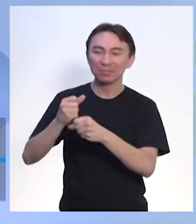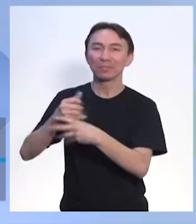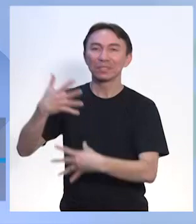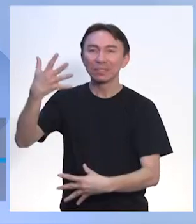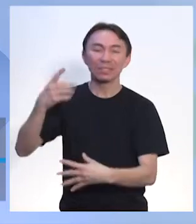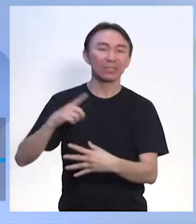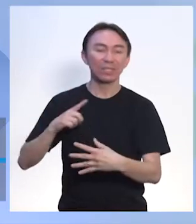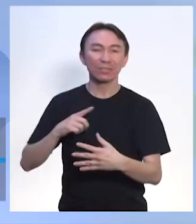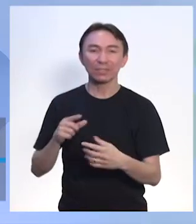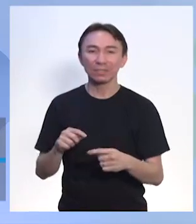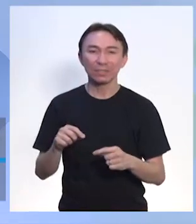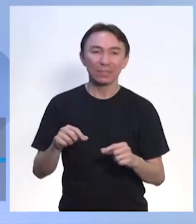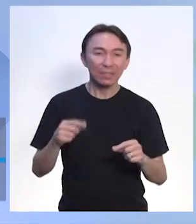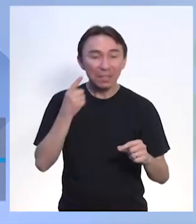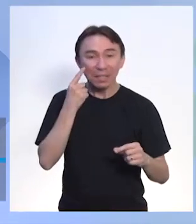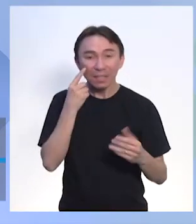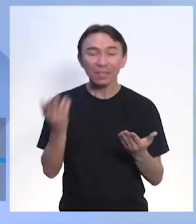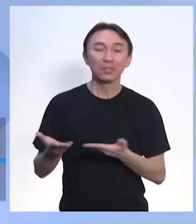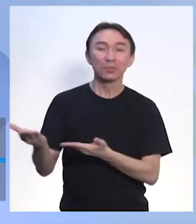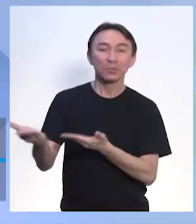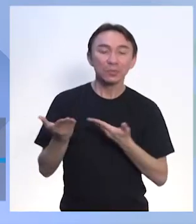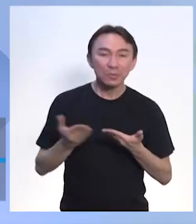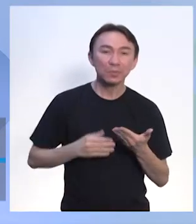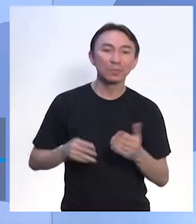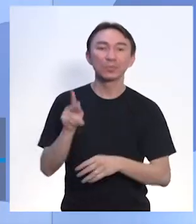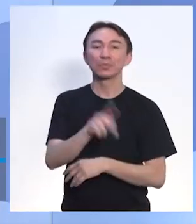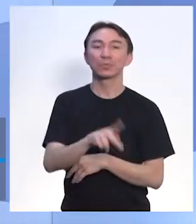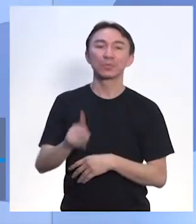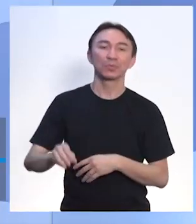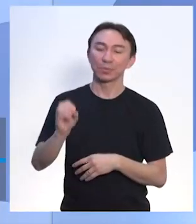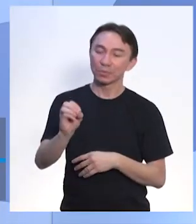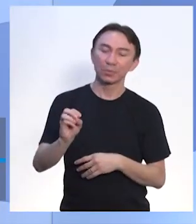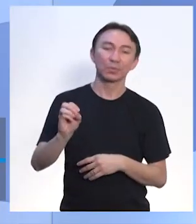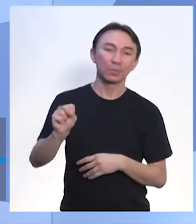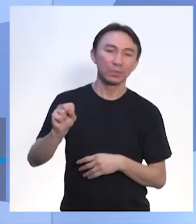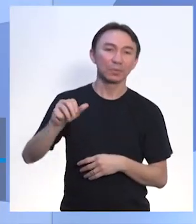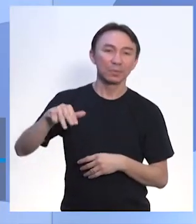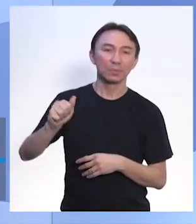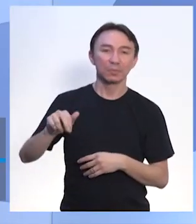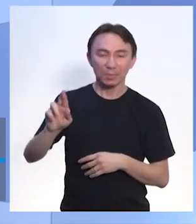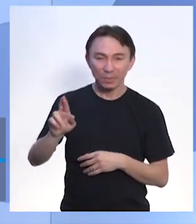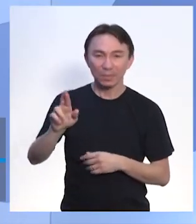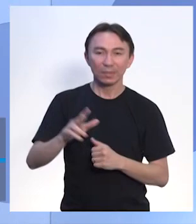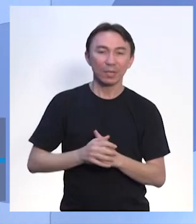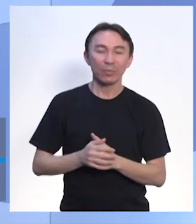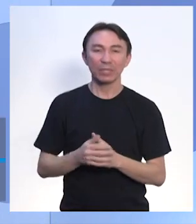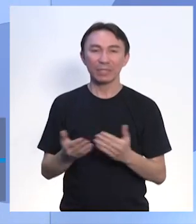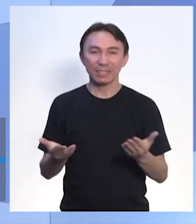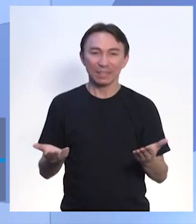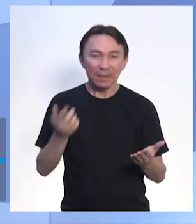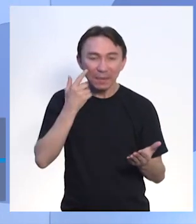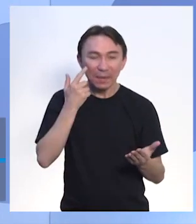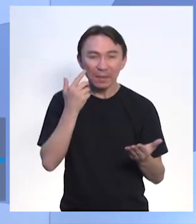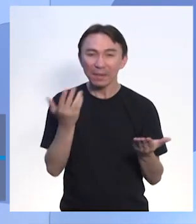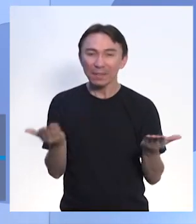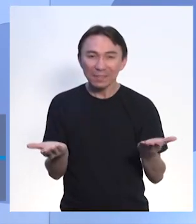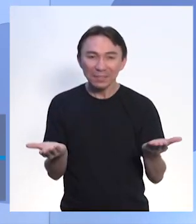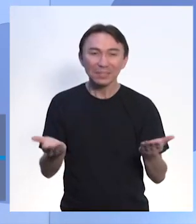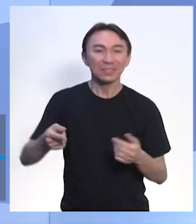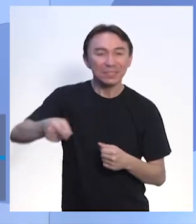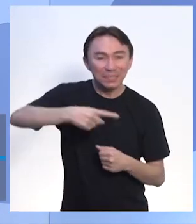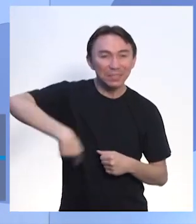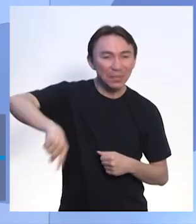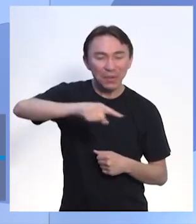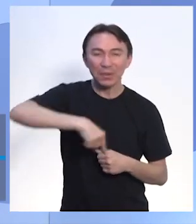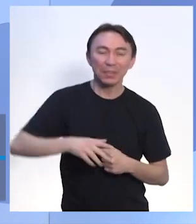explicar e passar para vocês. Professor Osmar. Boa tarde, Jonas. Boa tarde a todos que nos acompanham aqui pelo Centro de Mídias da Educação. Realmente, hoje um